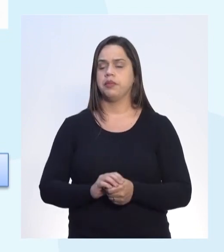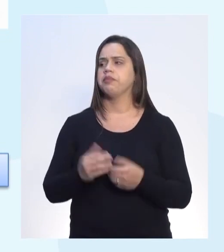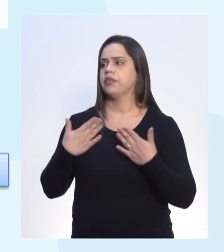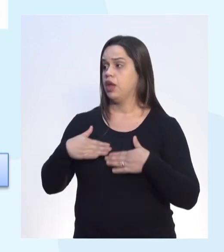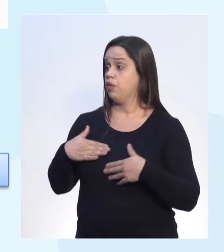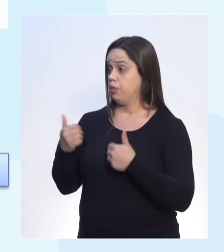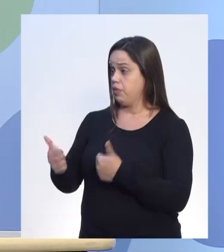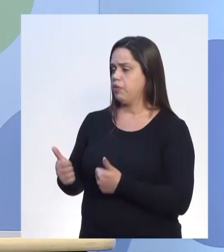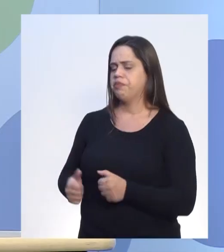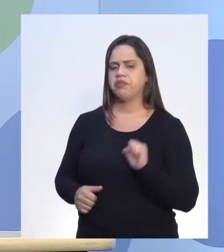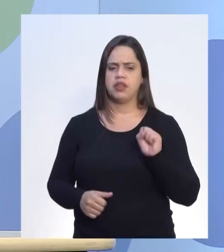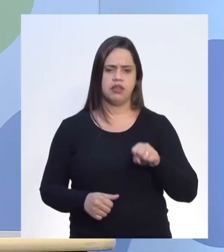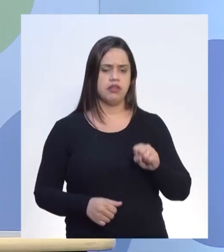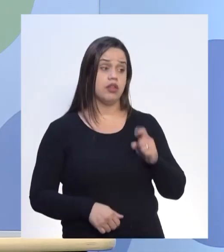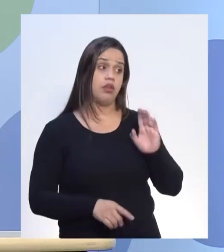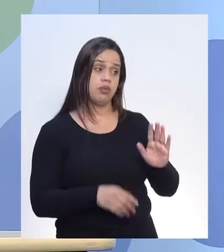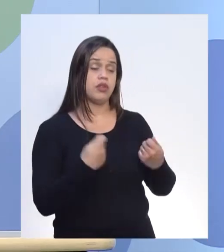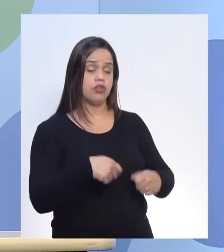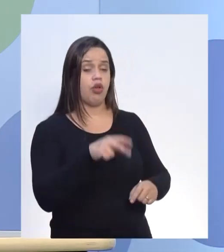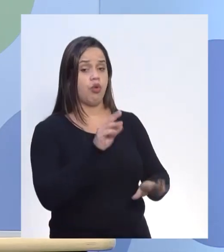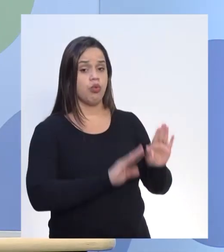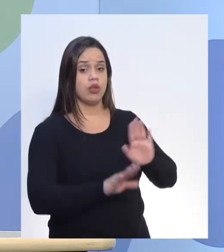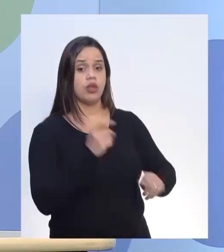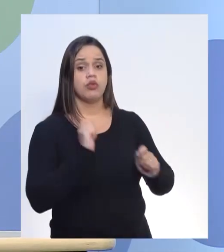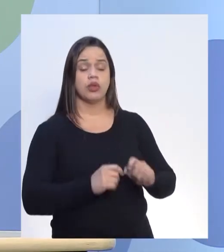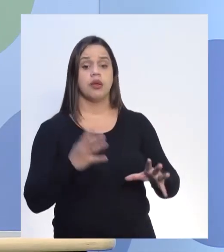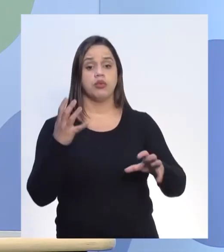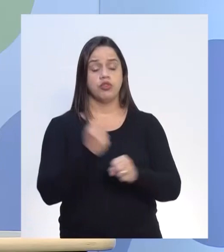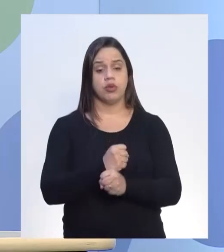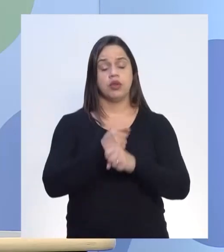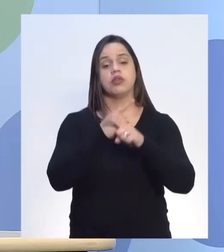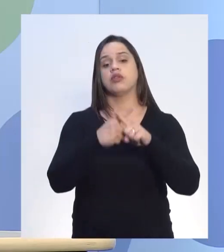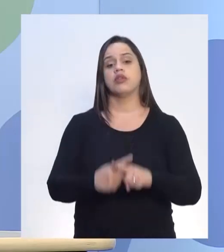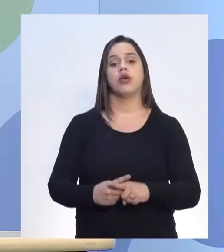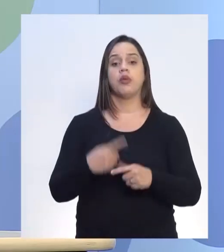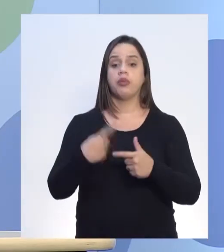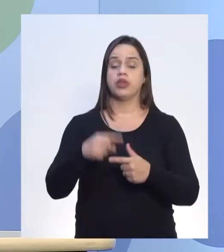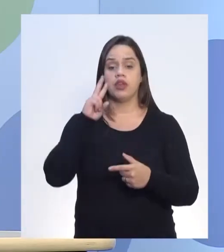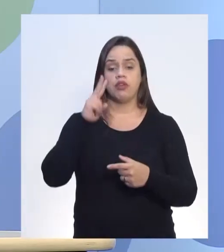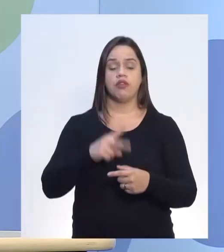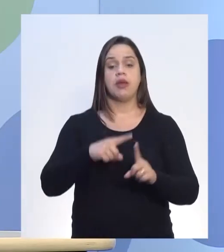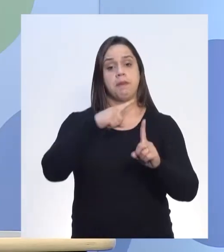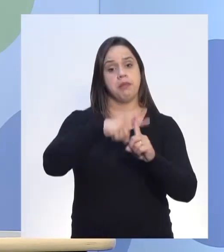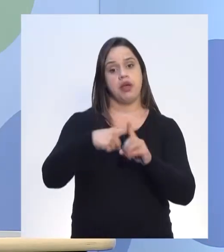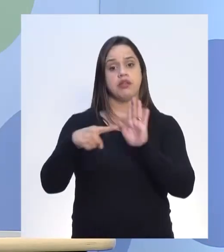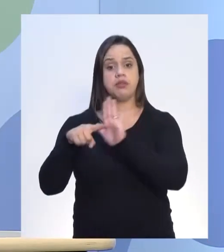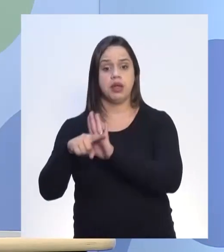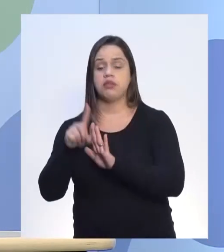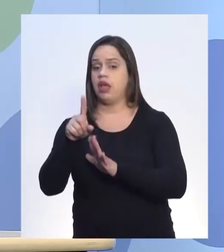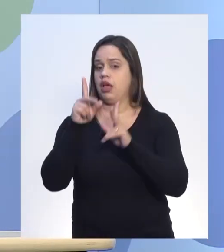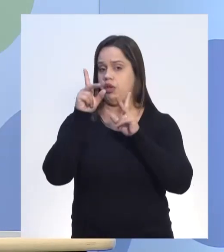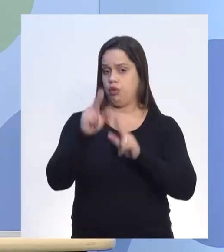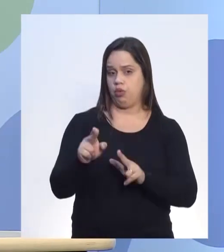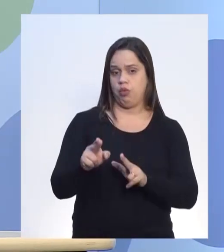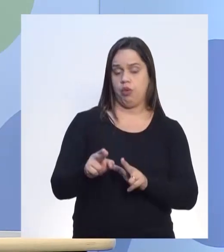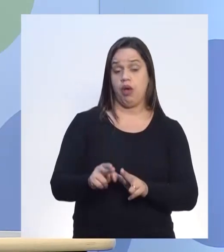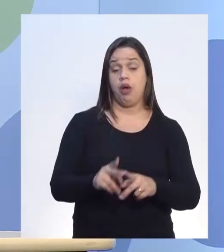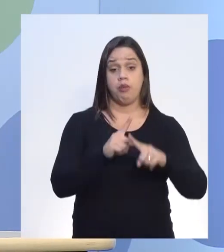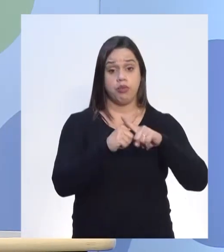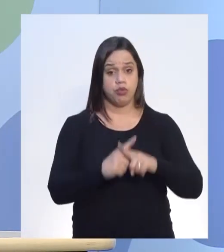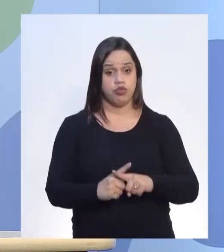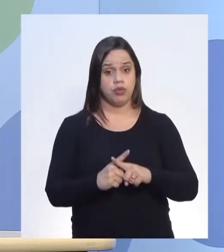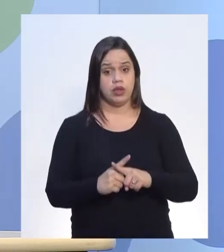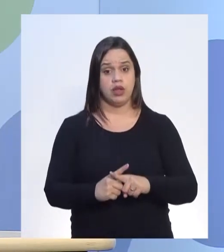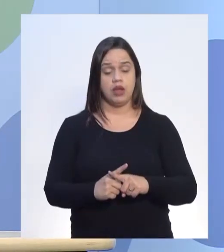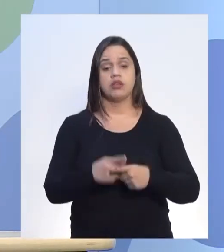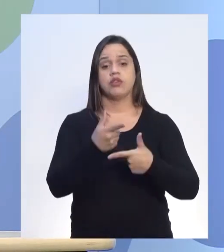Osmar, da multiplicação das operações, né? Adição e subtração, se vocês olharem, é basicamente a mesma coisa, né? Sim. Na multiplicação e